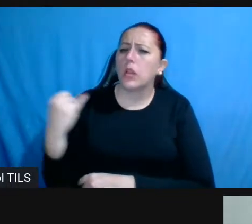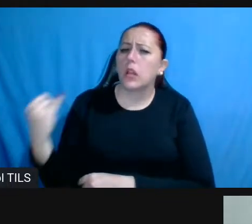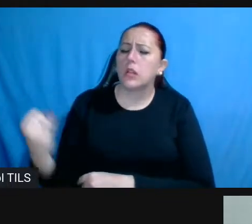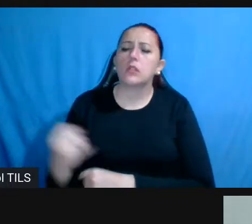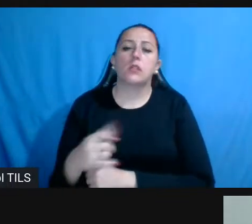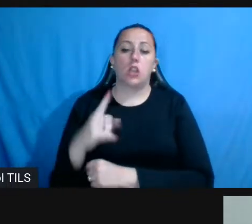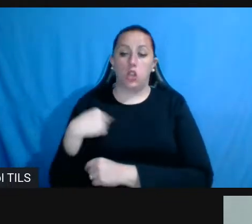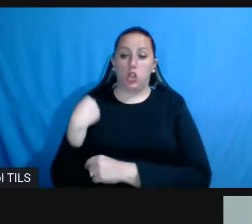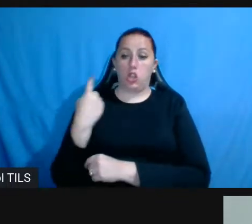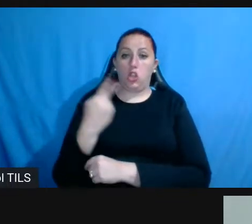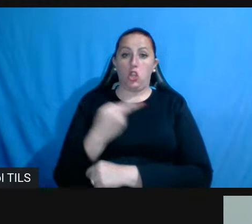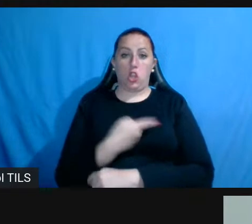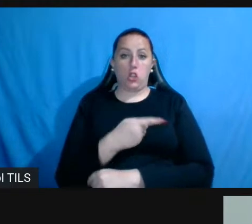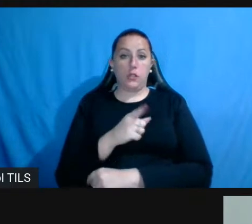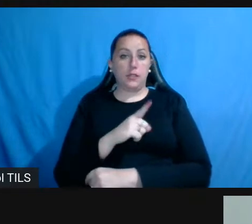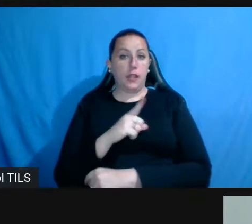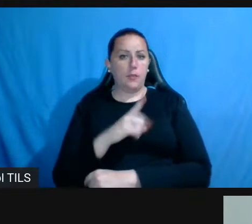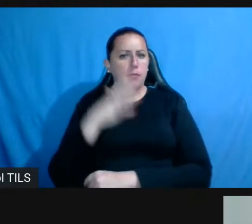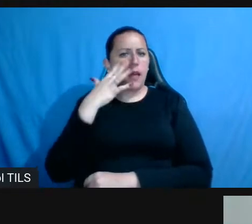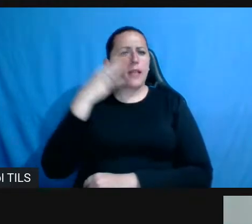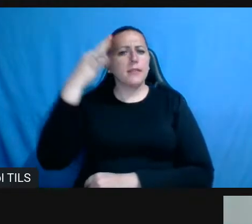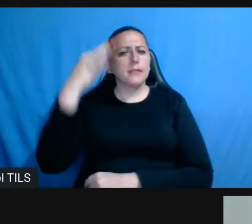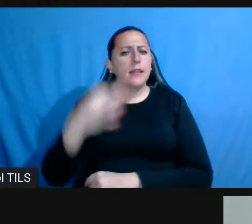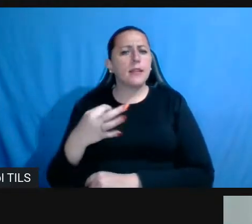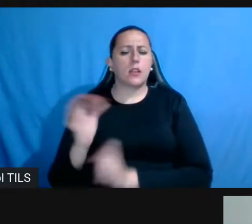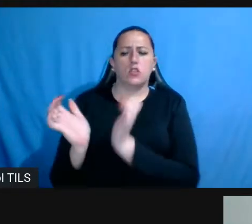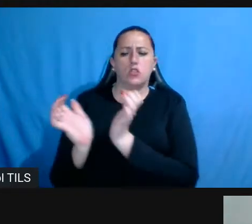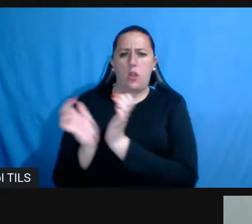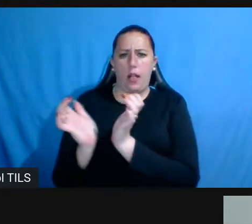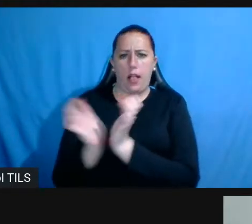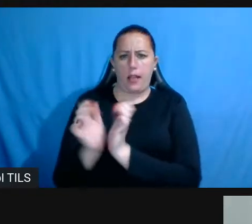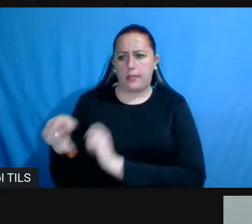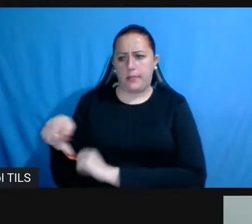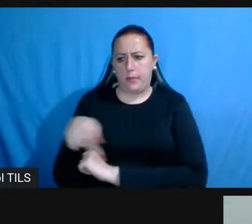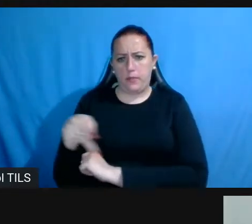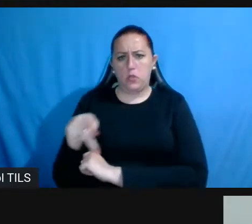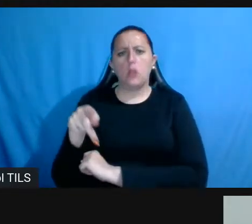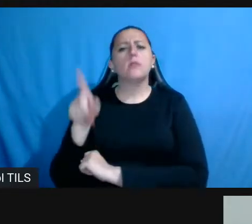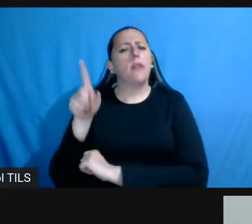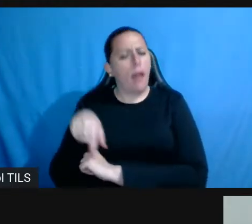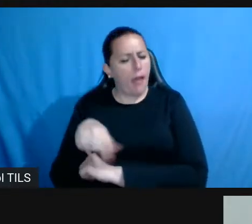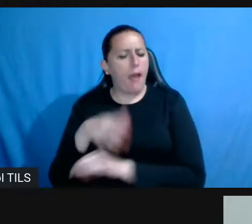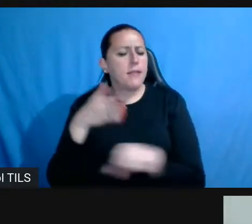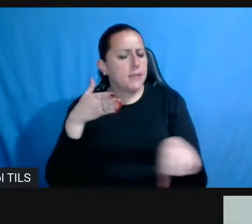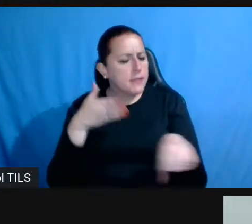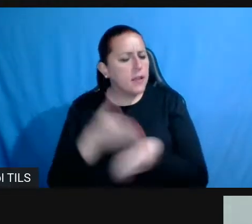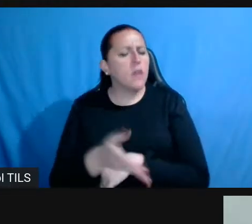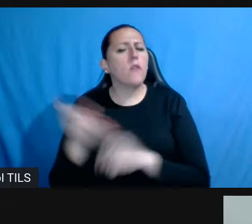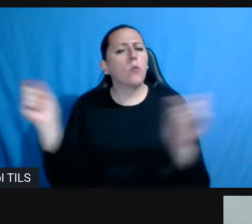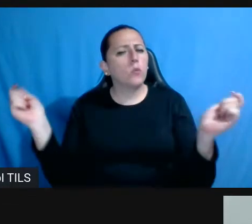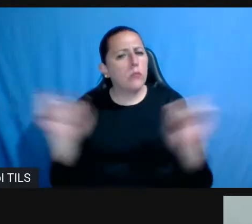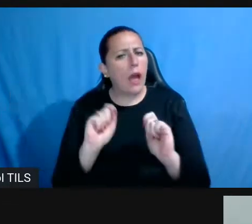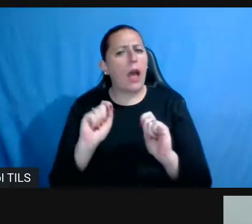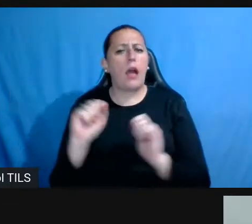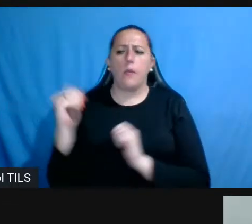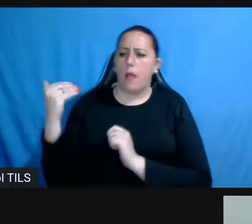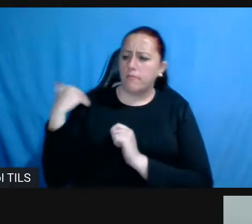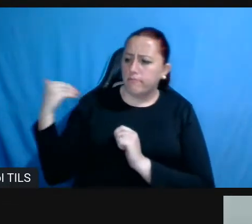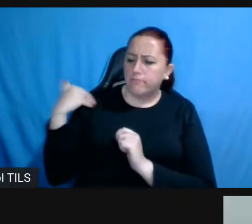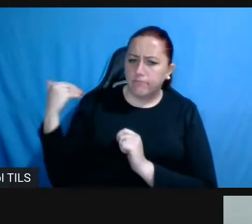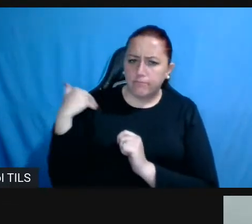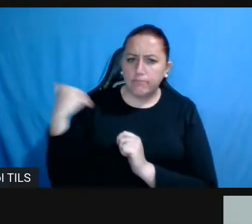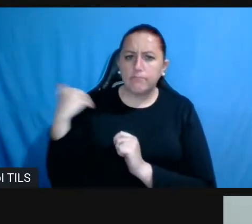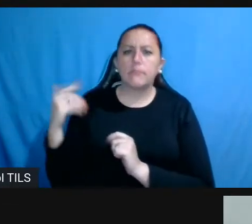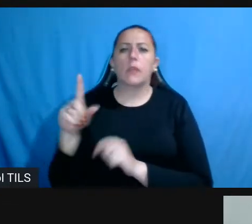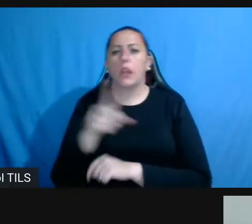nós temos plena certeza que nossos colegas, eles são acessíveis e farão de tudo, estão fazendo para